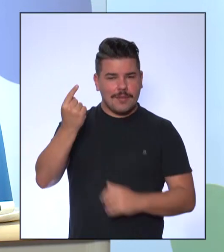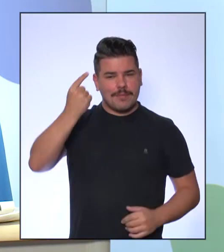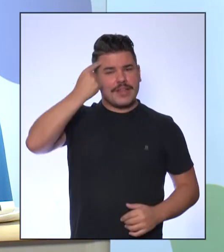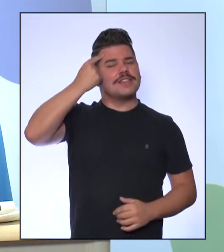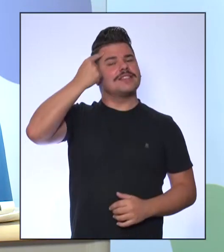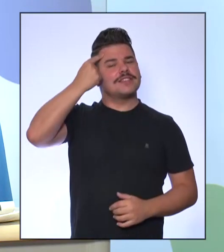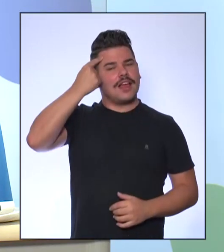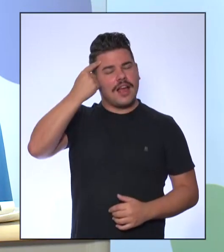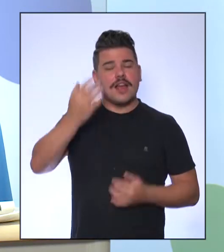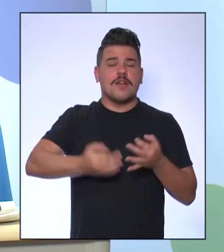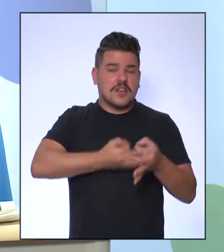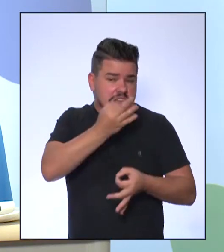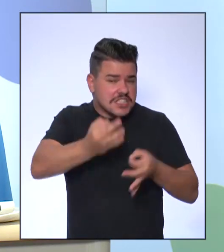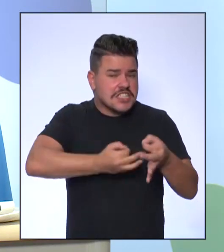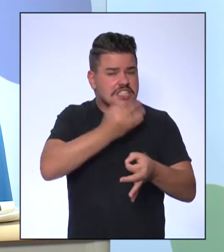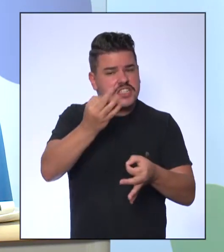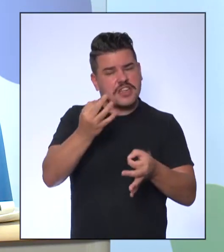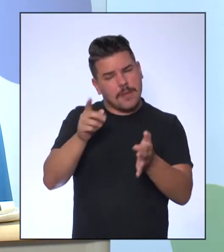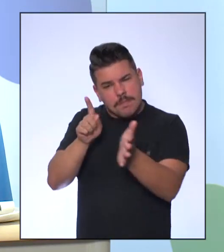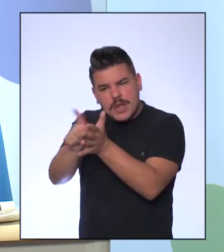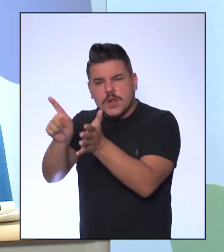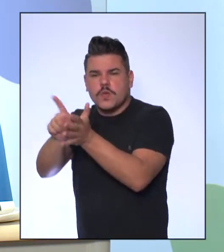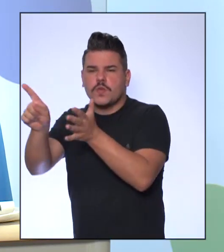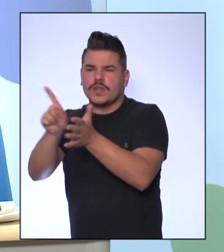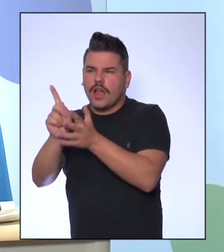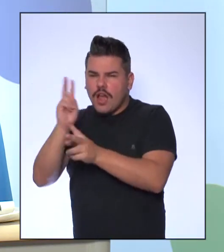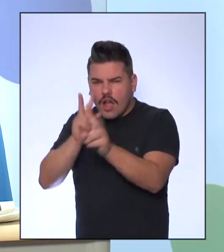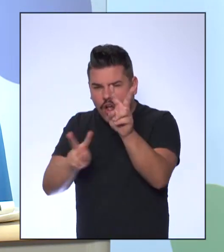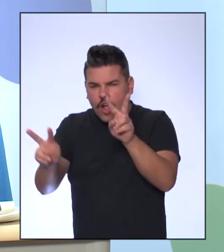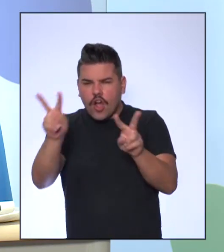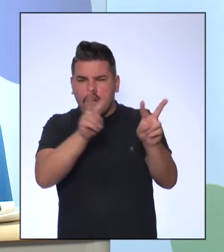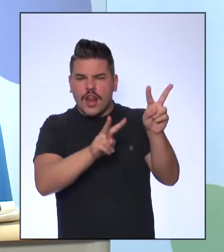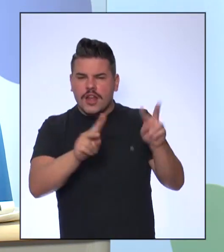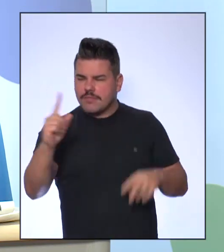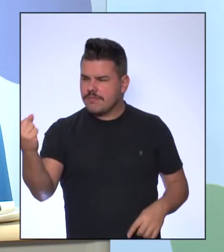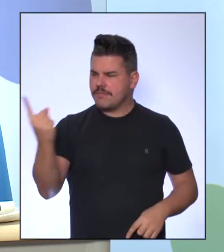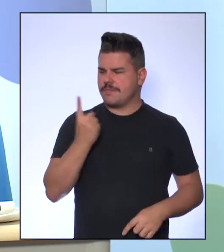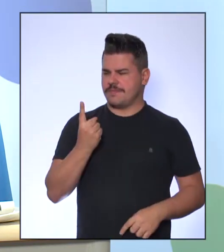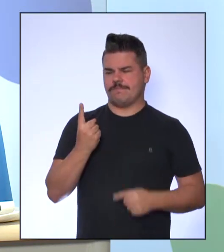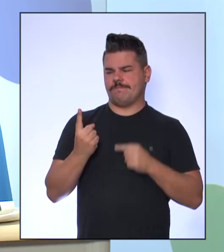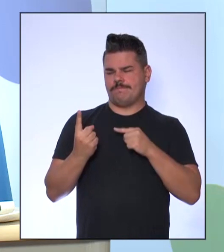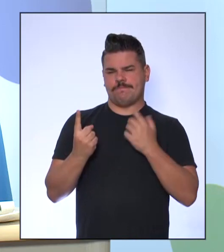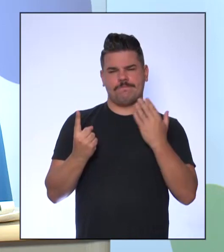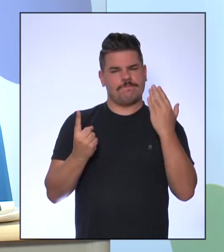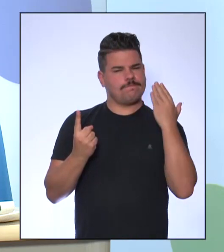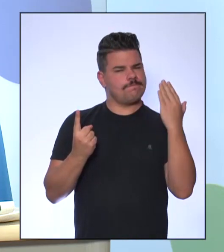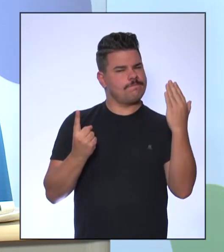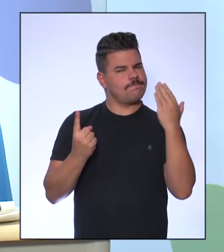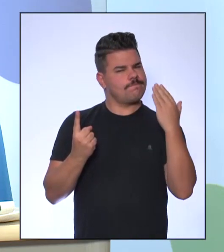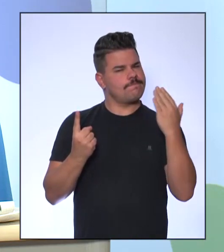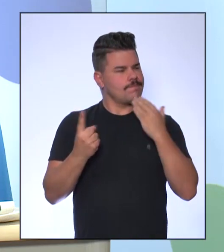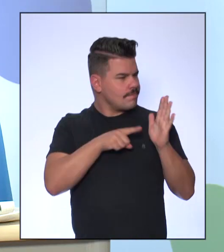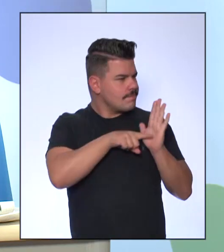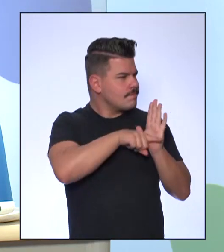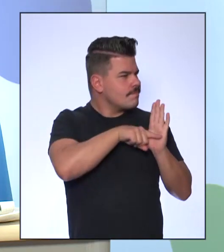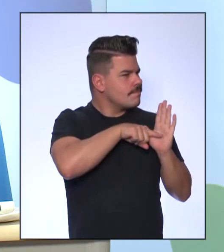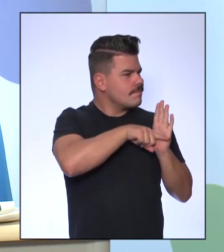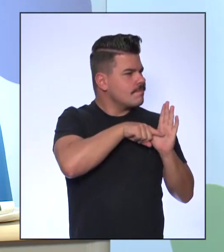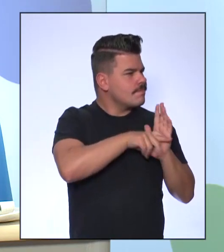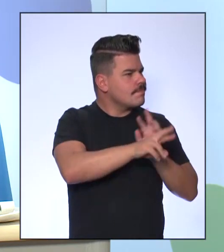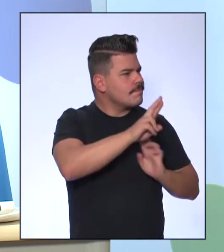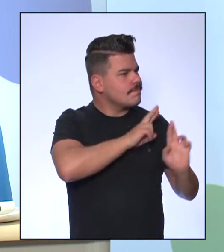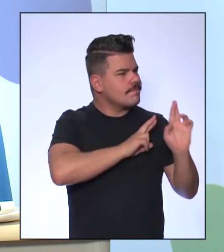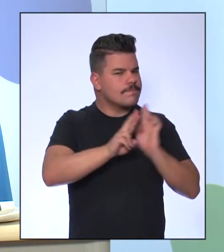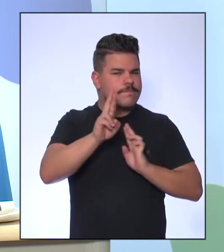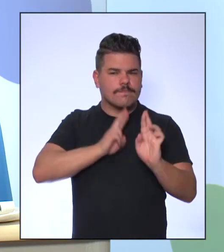que faz críticas, que olha para o mundo, que não aceita a primeira resposta como verdadeira, sem questionar, né? Então,